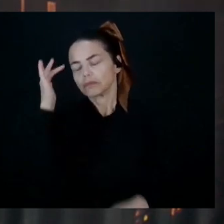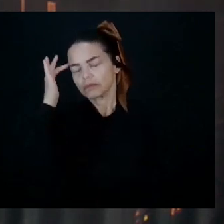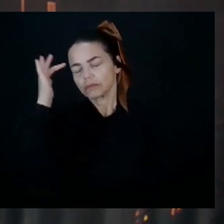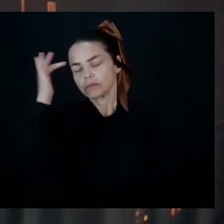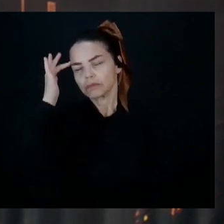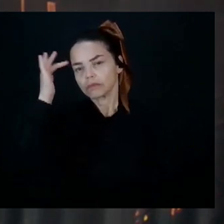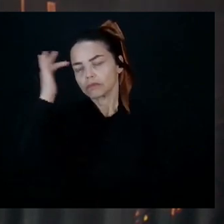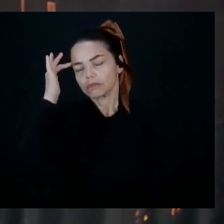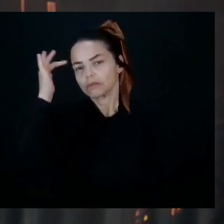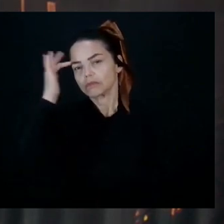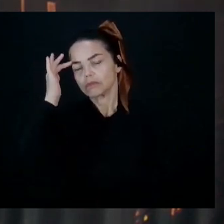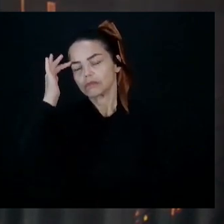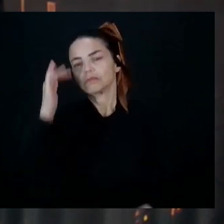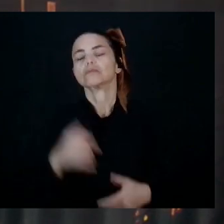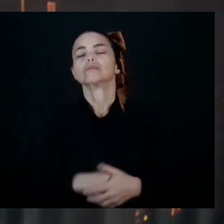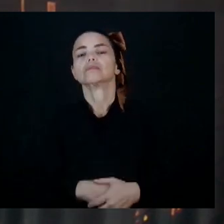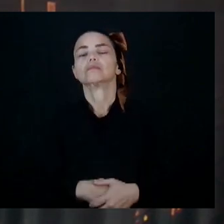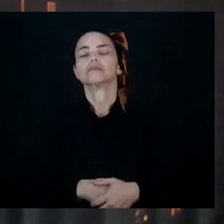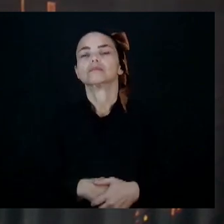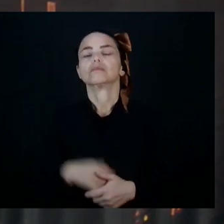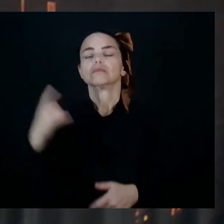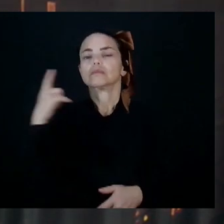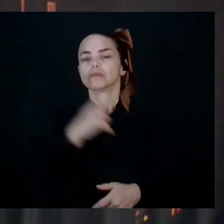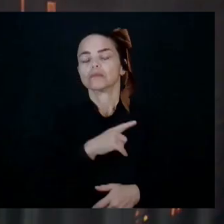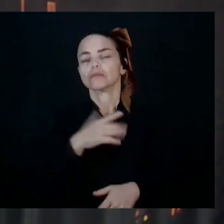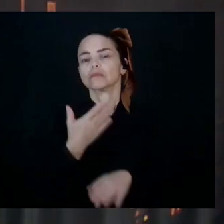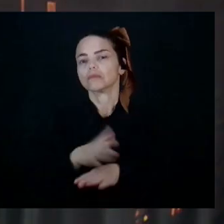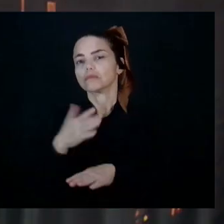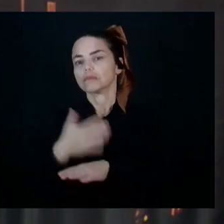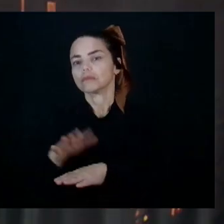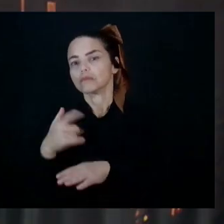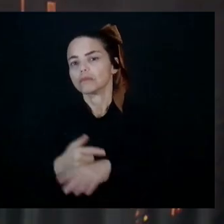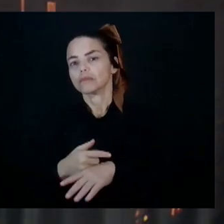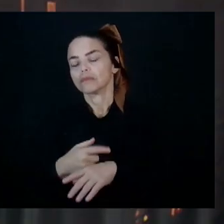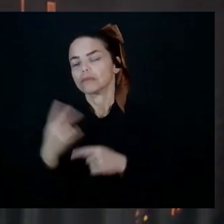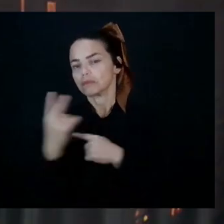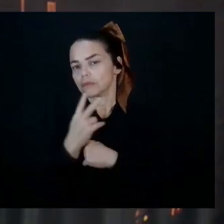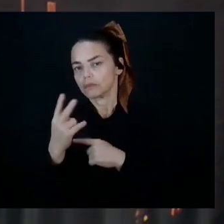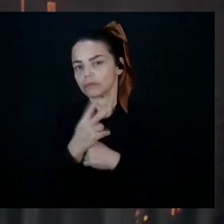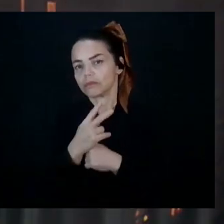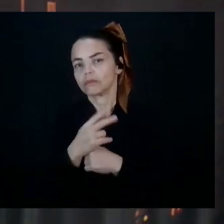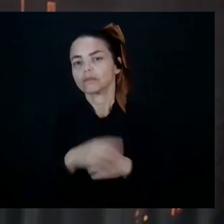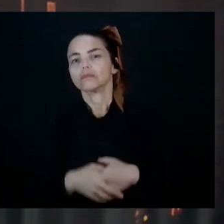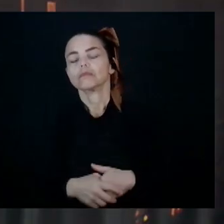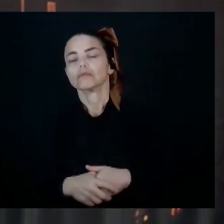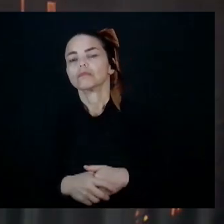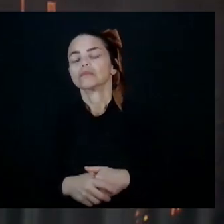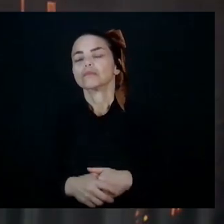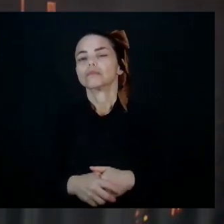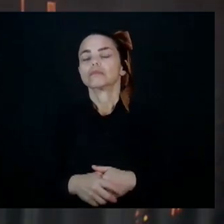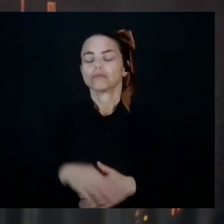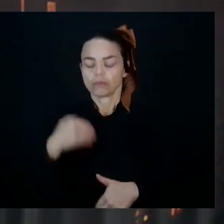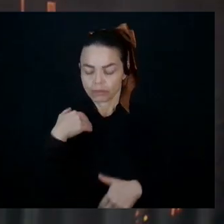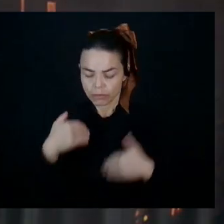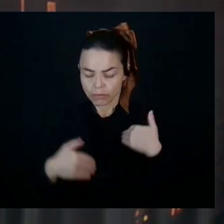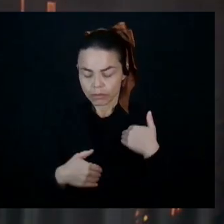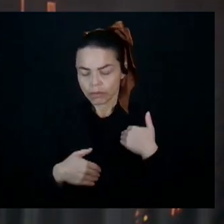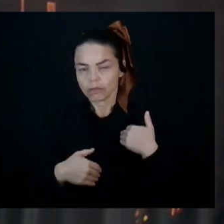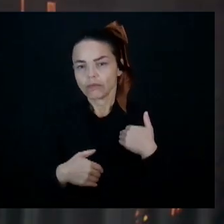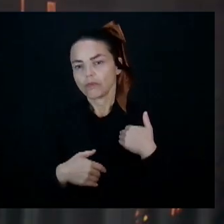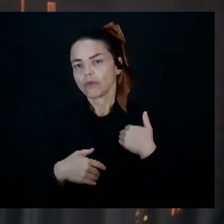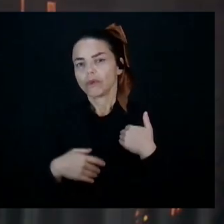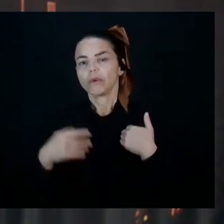né? Conseguindo exercer. Então, quem se cuida, né? Fisicamente,